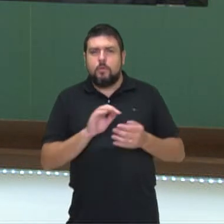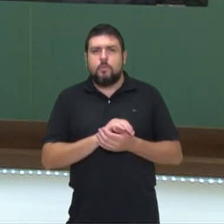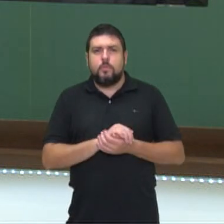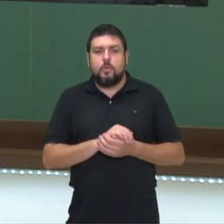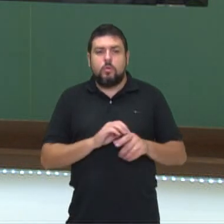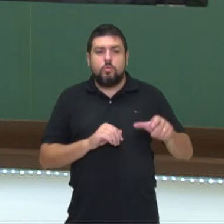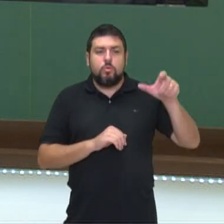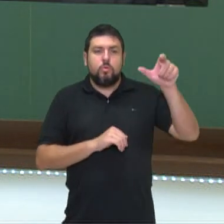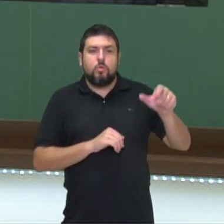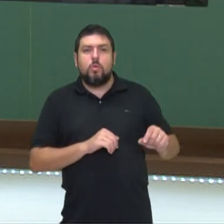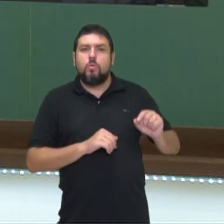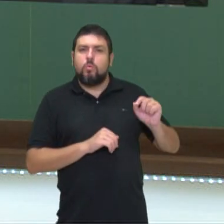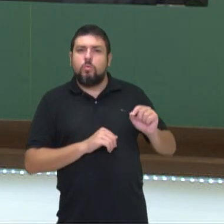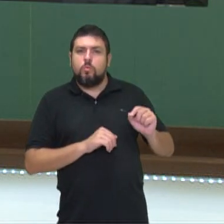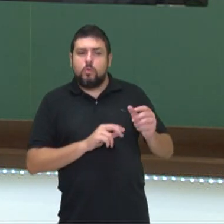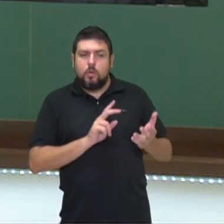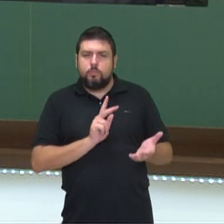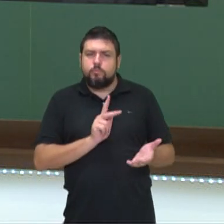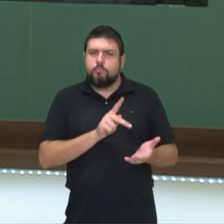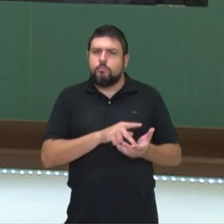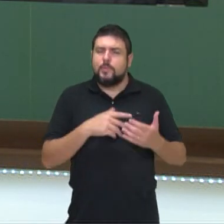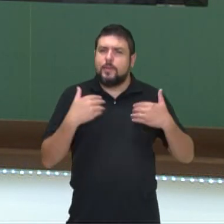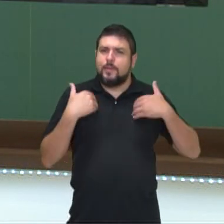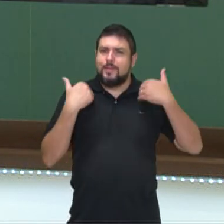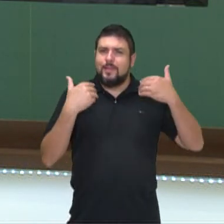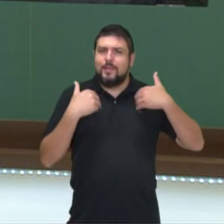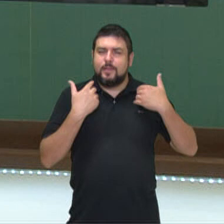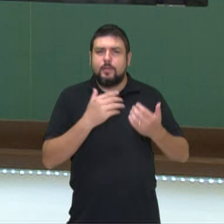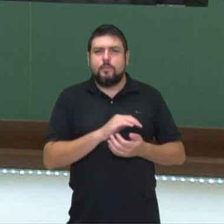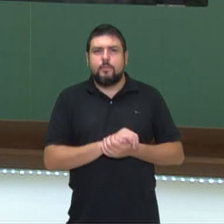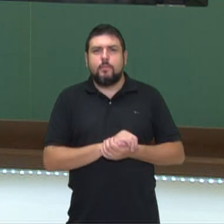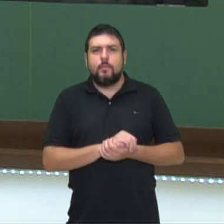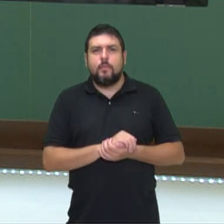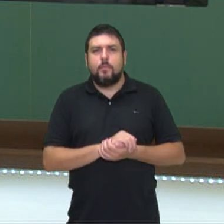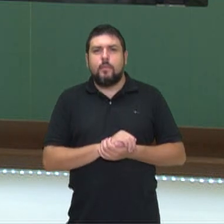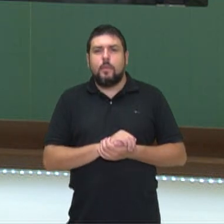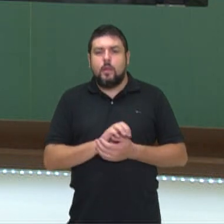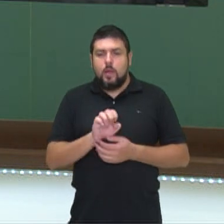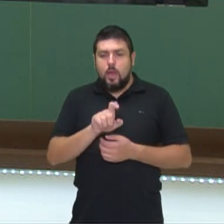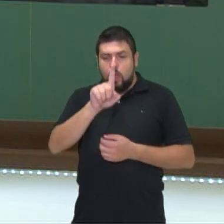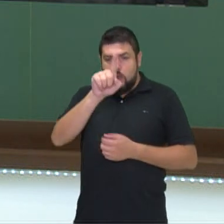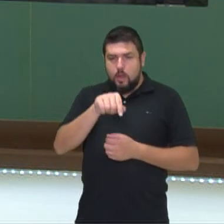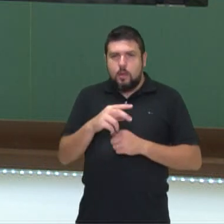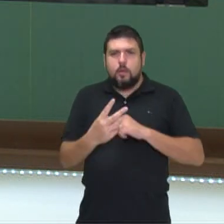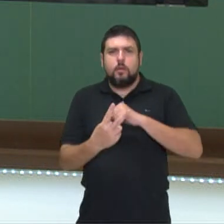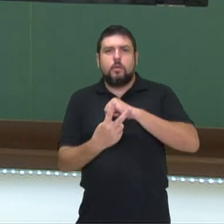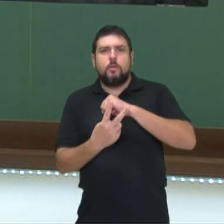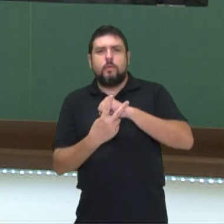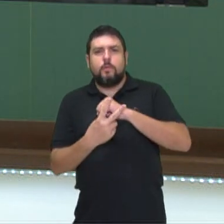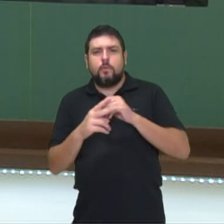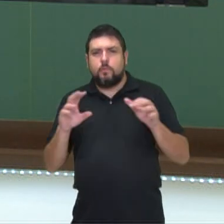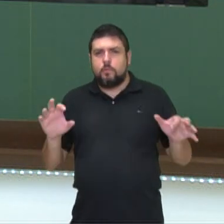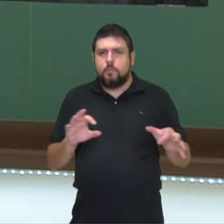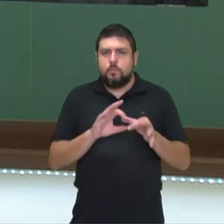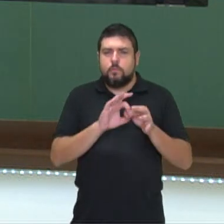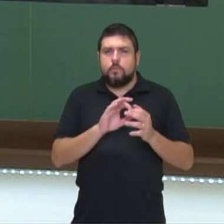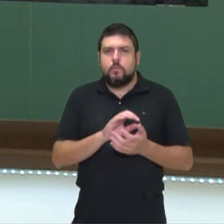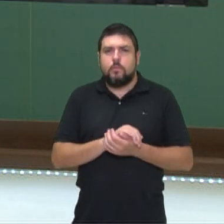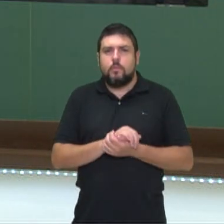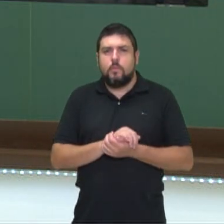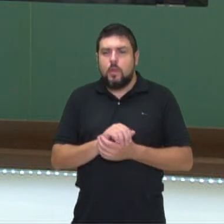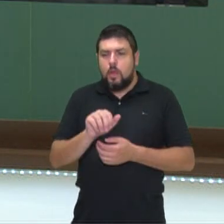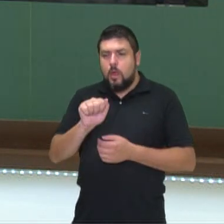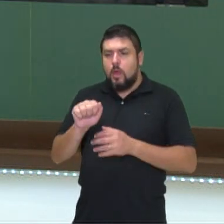alegria, o verbo de ligação, ser, no caso a família como predicativo